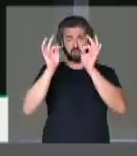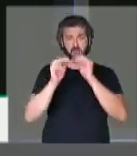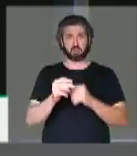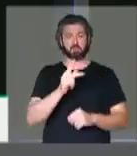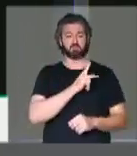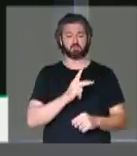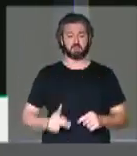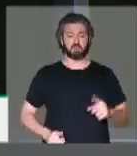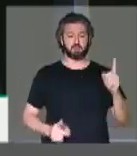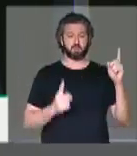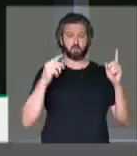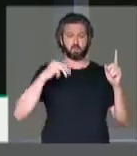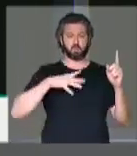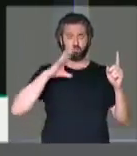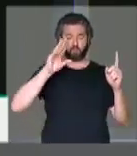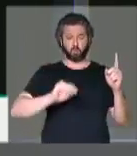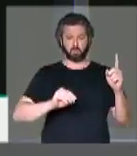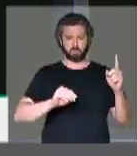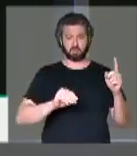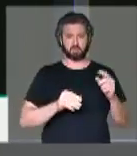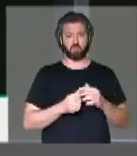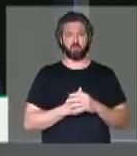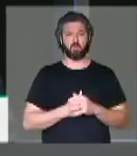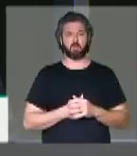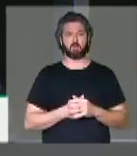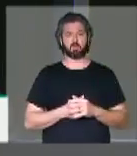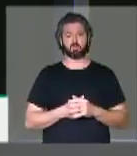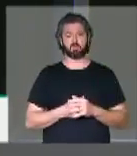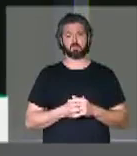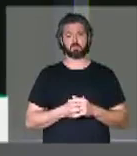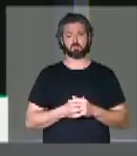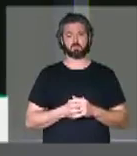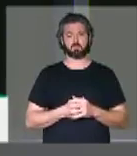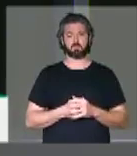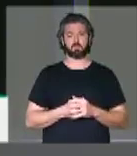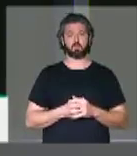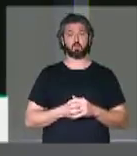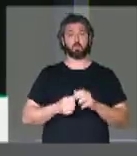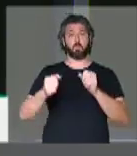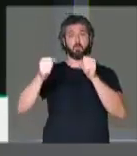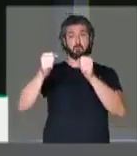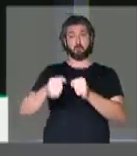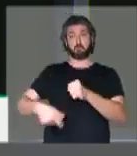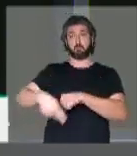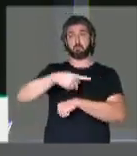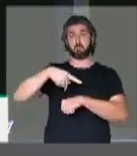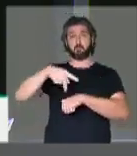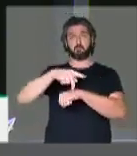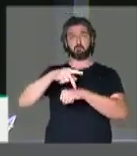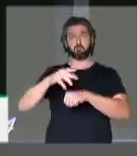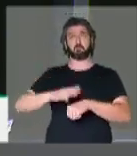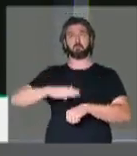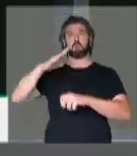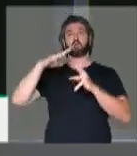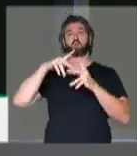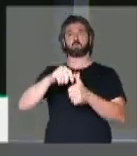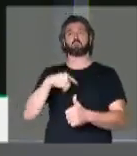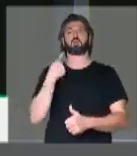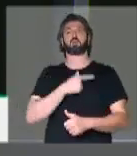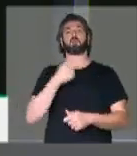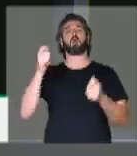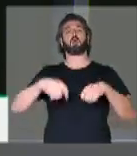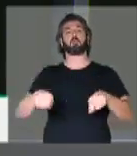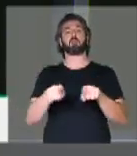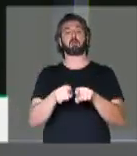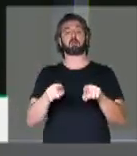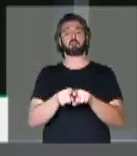presidente peço mais um minuto para concluir com o país mais poderoso do mundo mas nós temos que ter